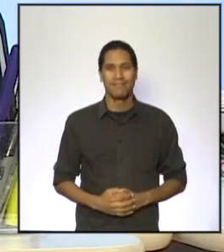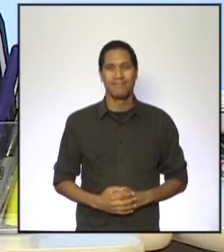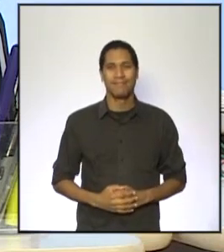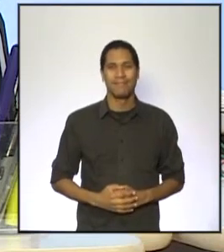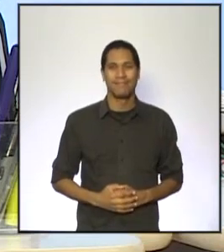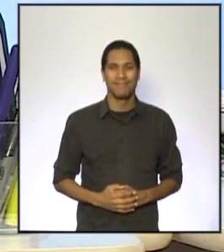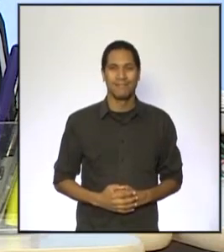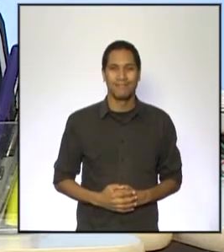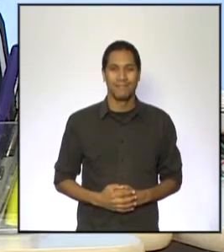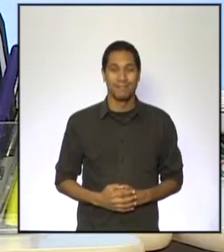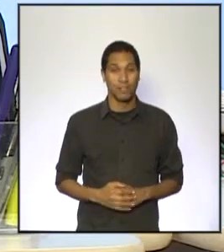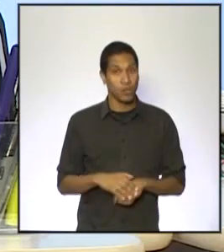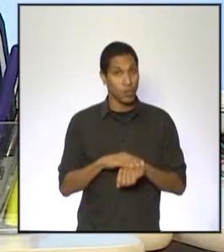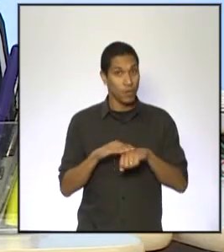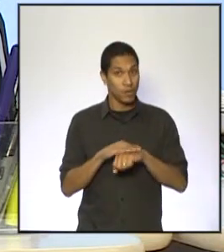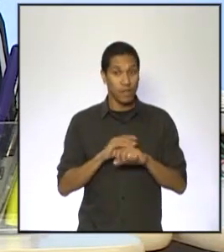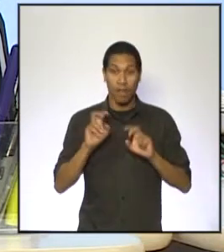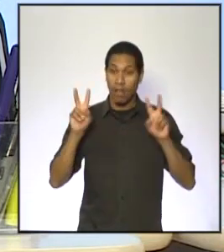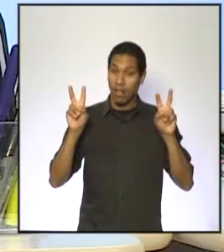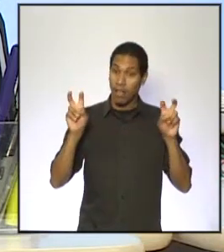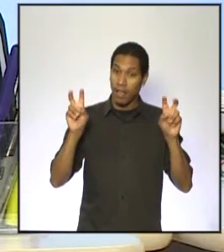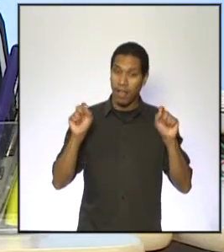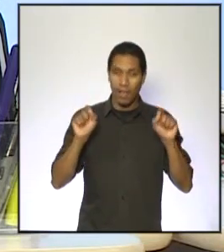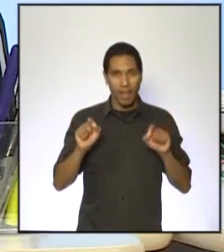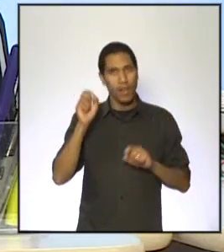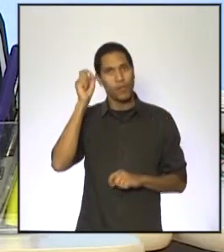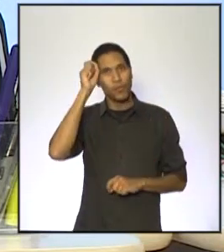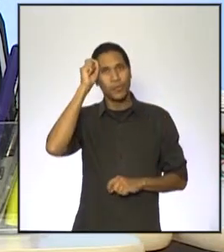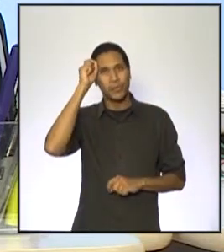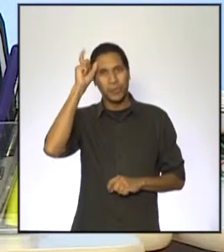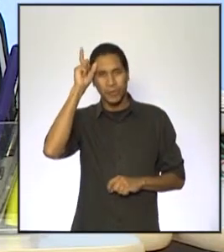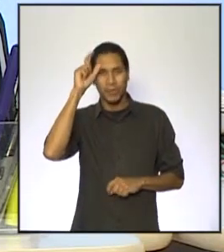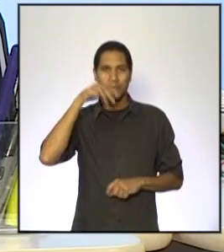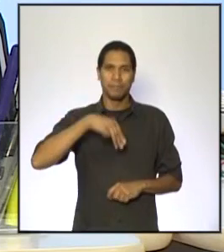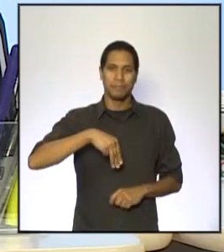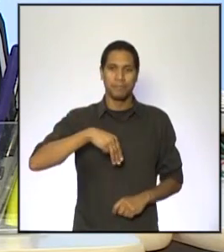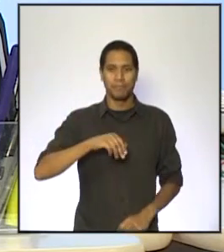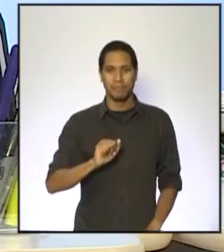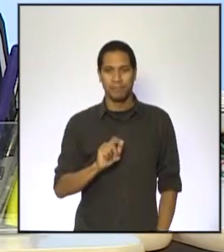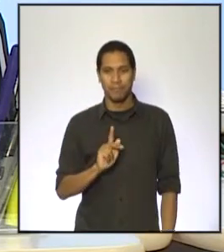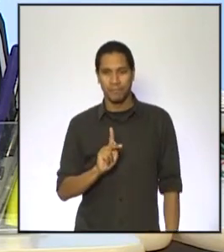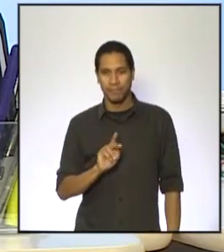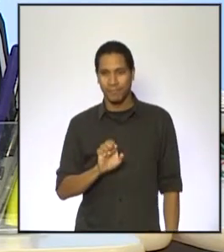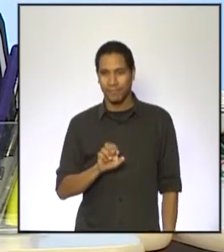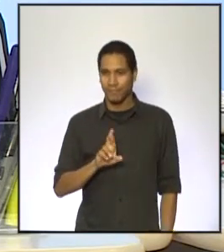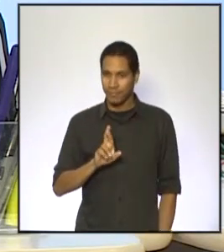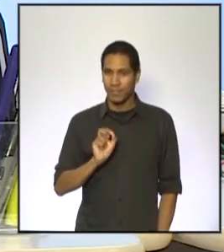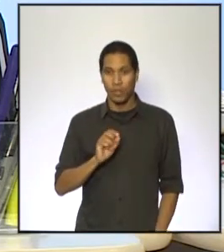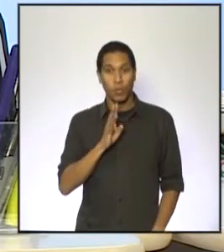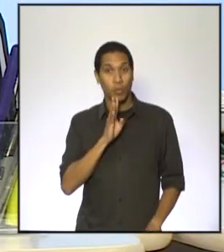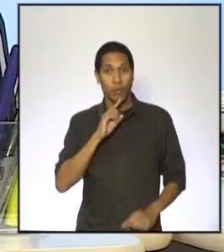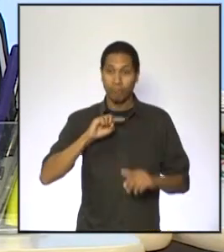Vamos falar um pouco mais aí da cultura maker e se aprofundar sobre esse assunto.